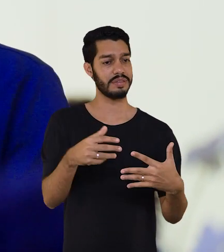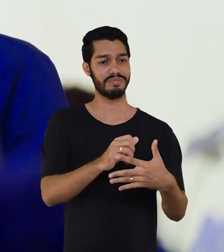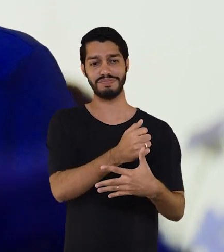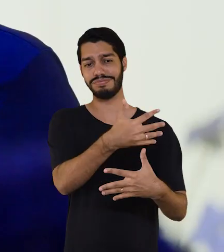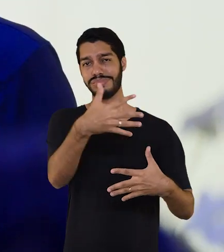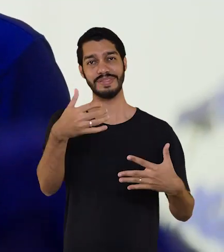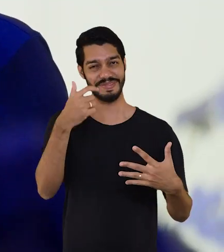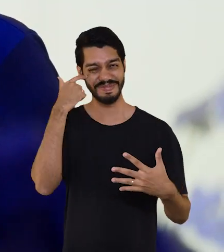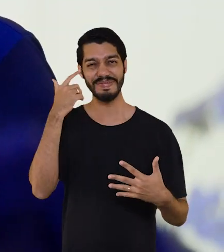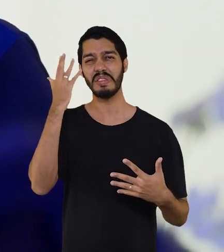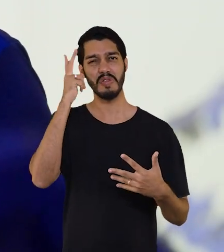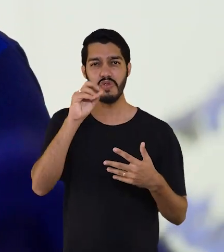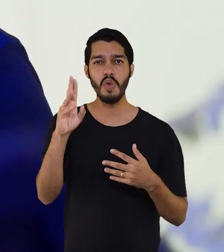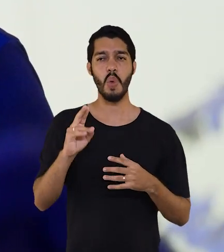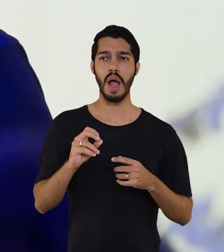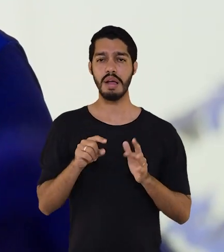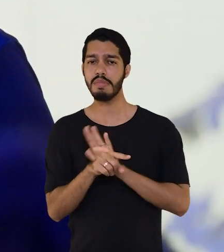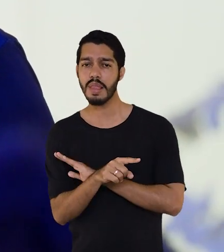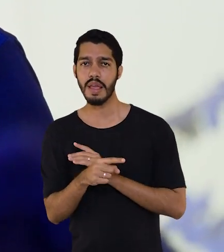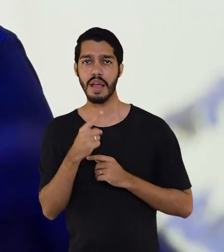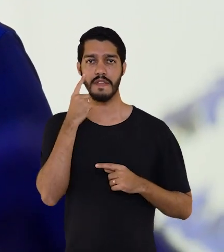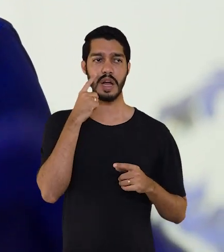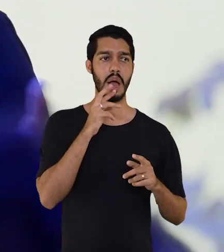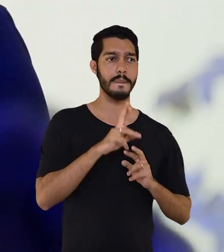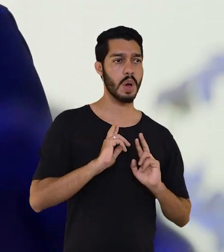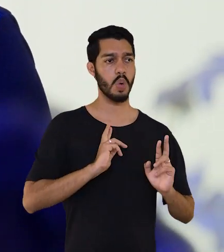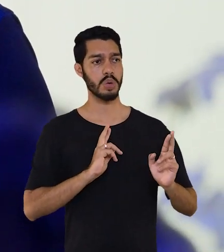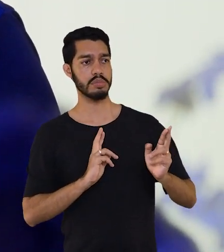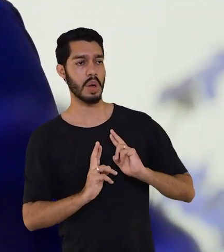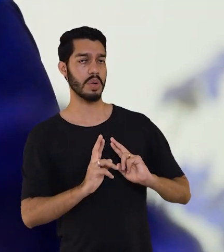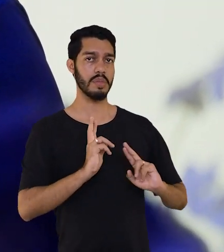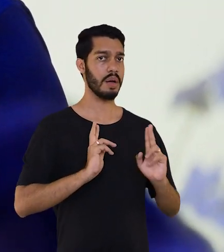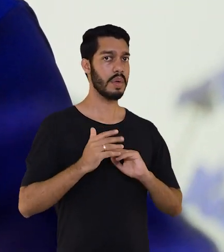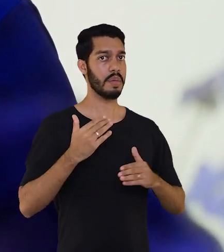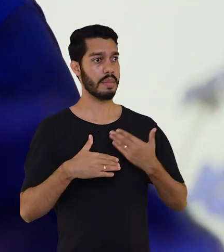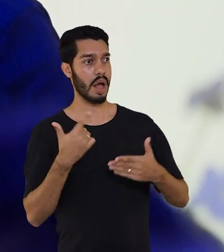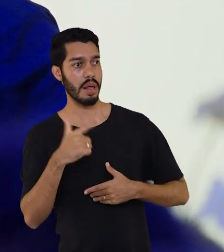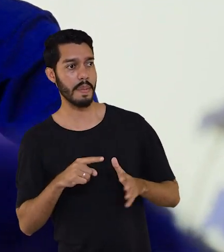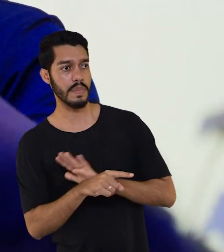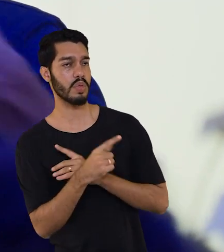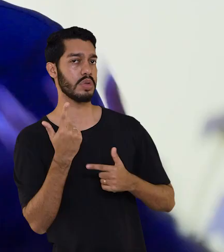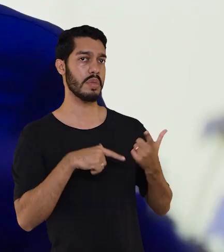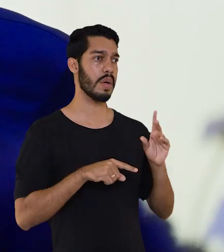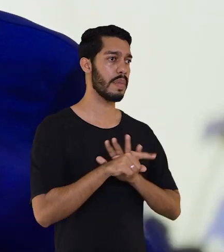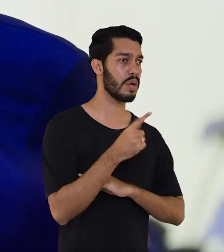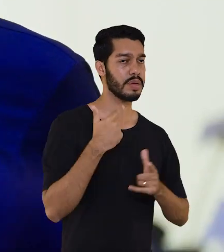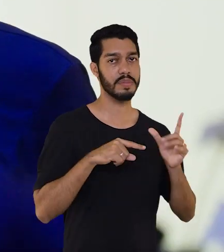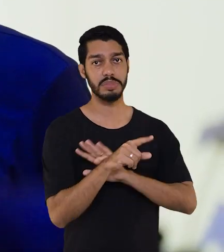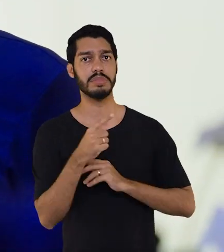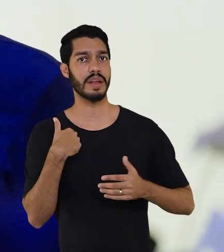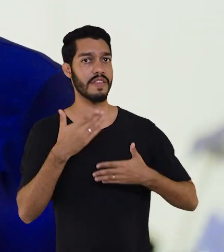a atmosfera para criar um espaço expositivo de